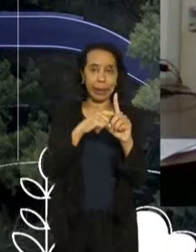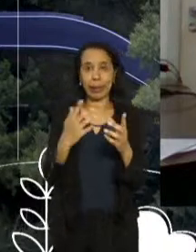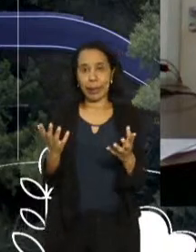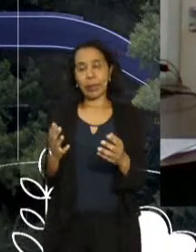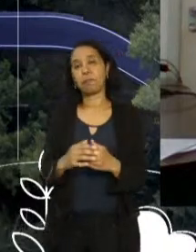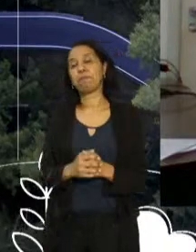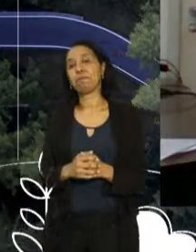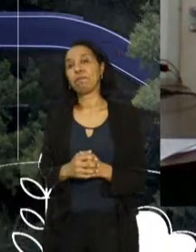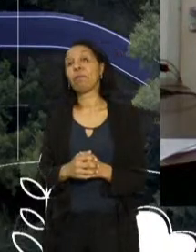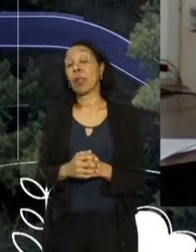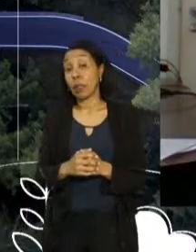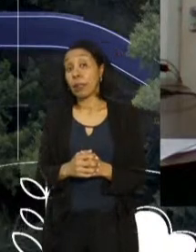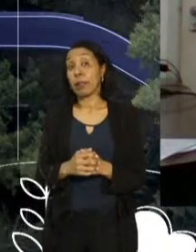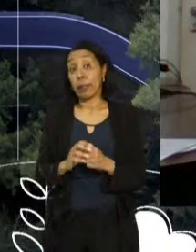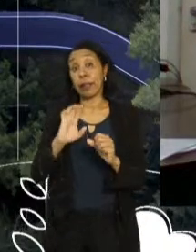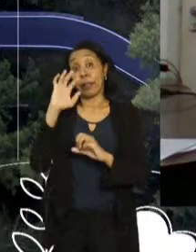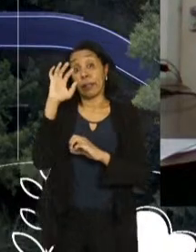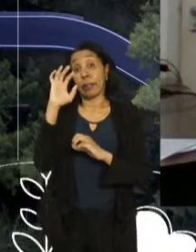a indústria,